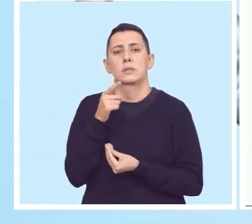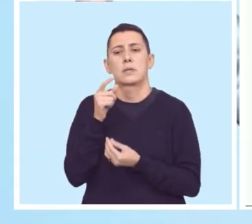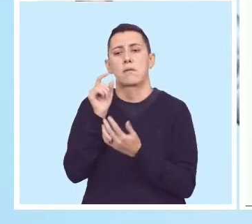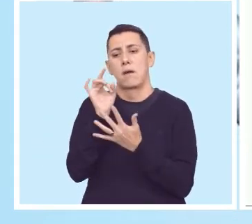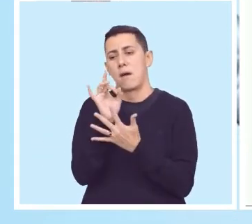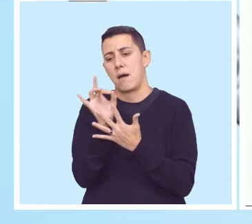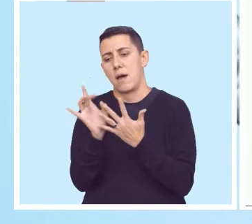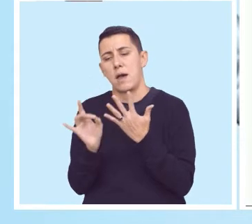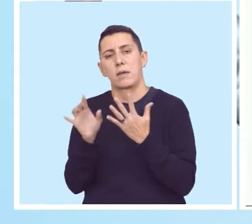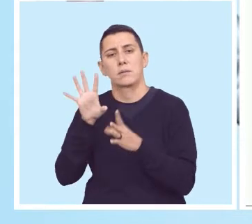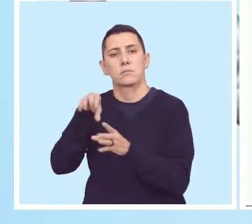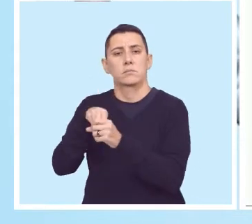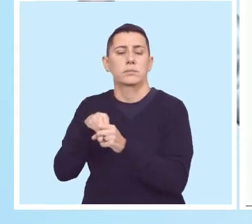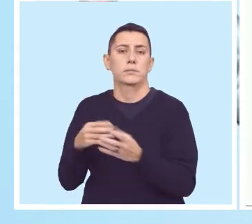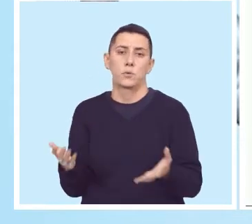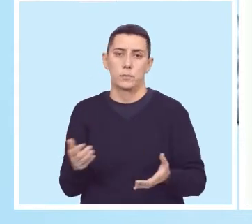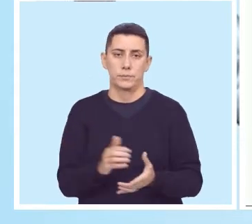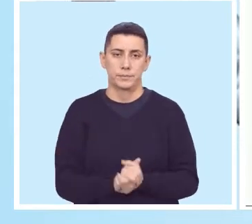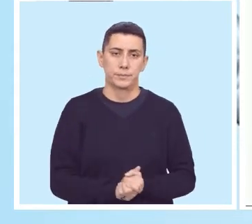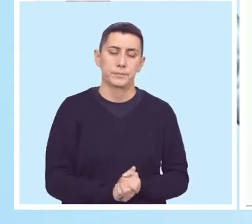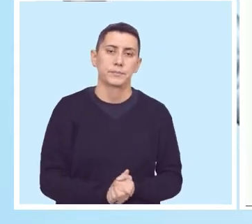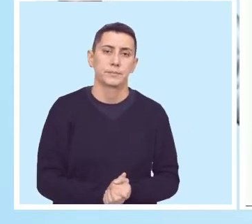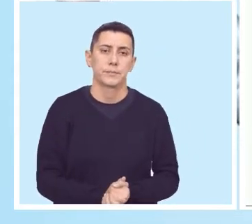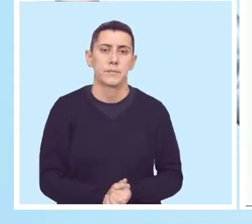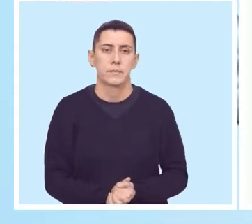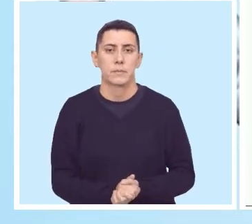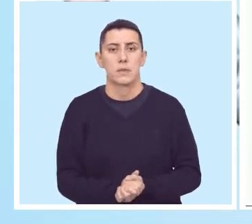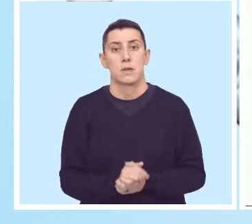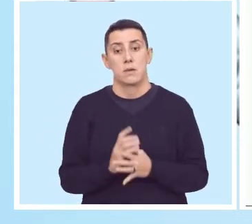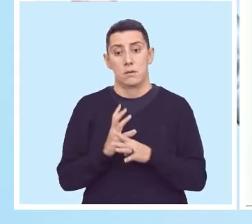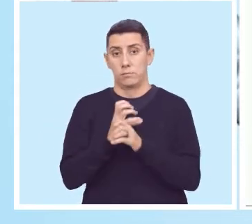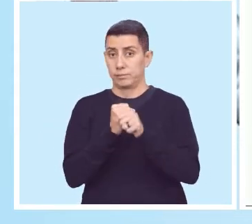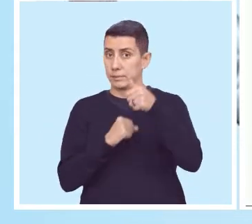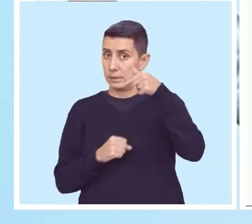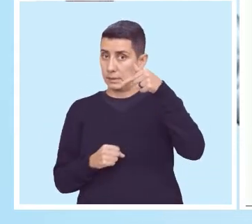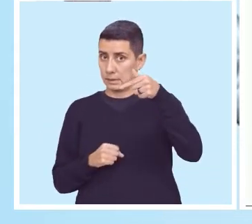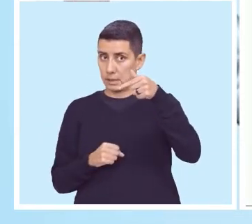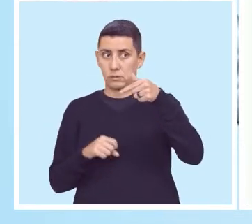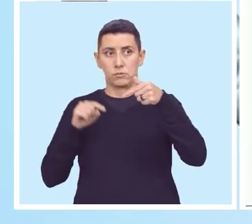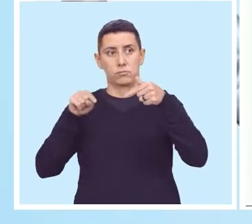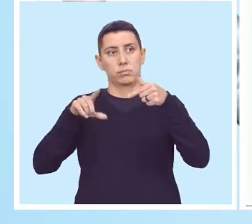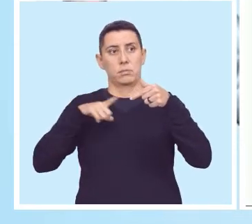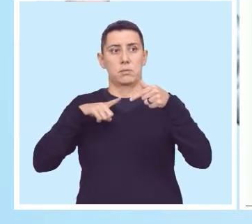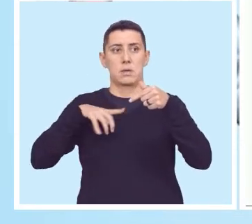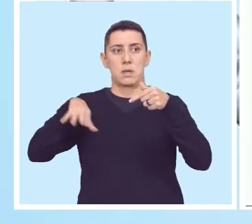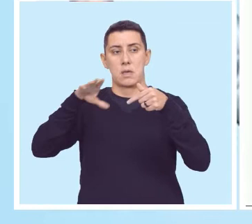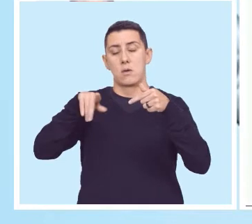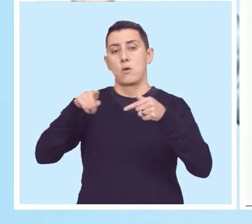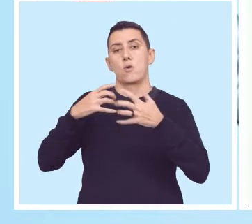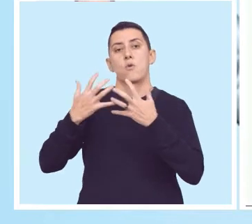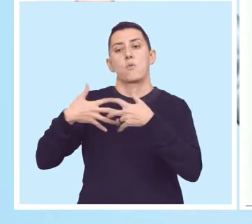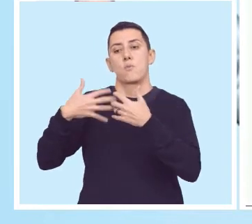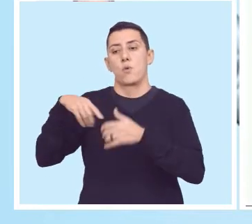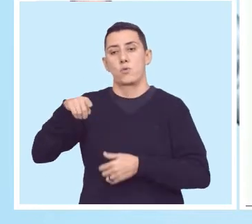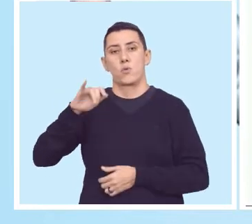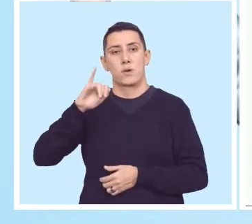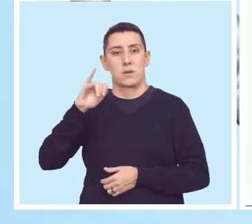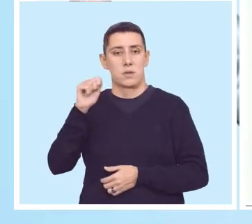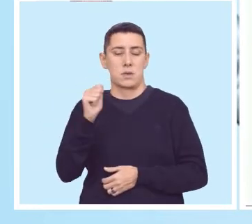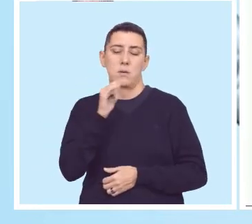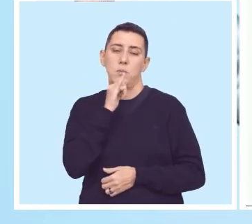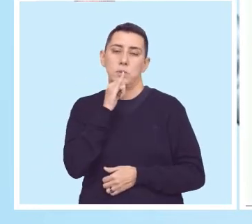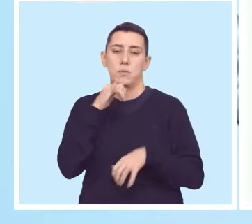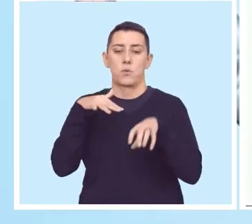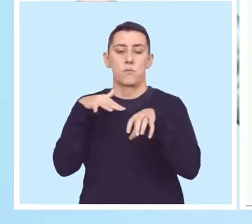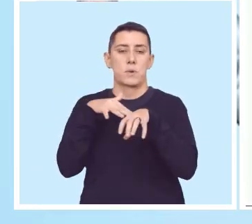que constituem esse motor de IA. Basicamente, são 7 módulos. O motor de IA é composto por 7 módulos que destacam-se, como, por exemplo, o banco de